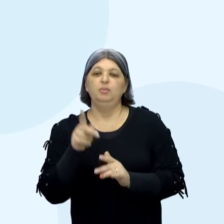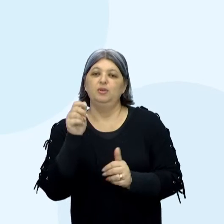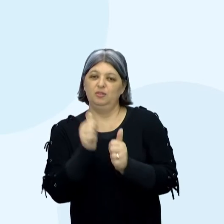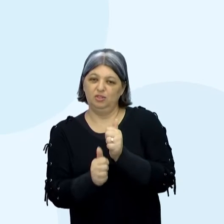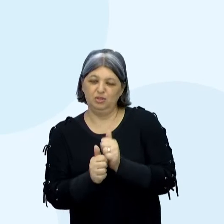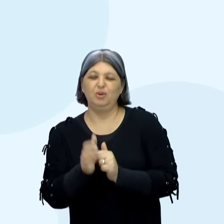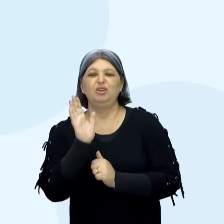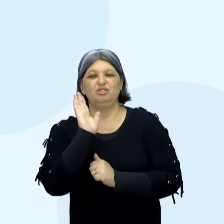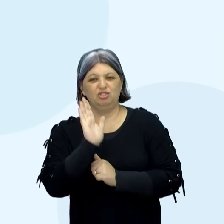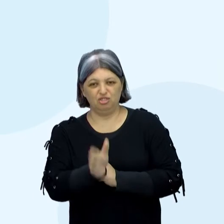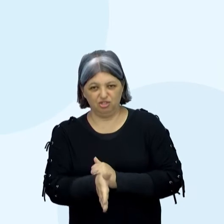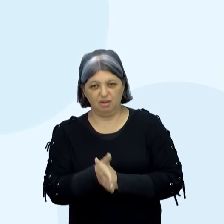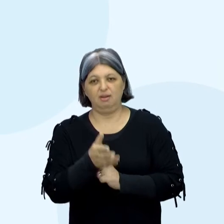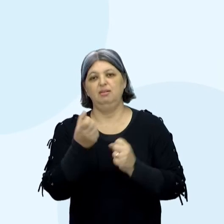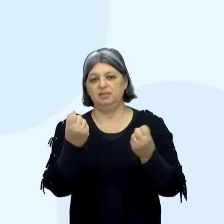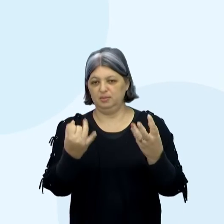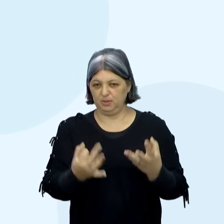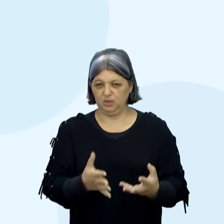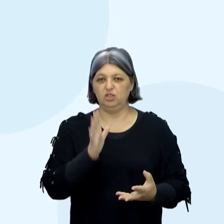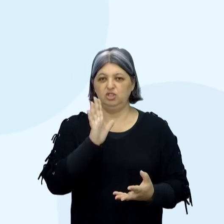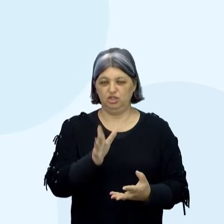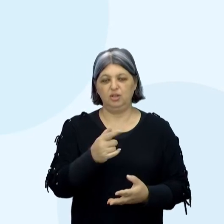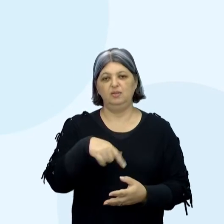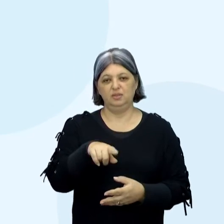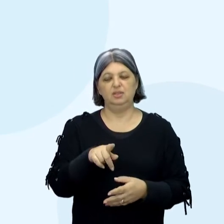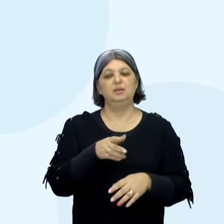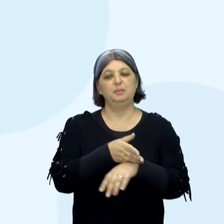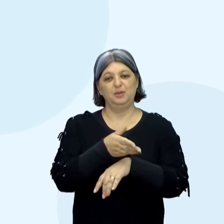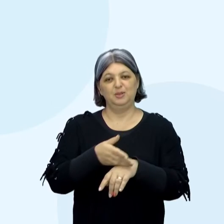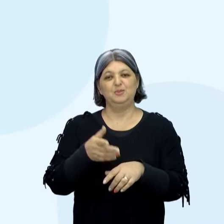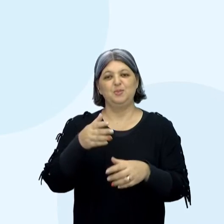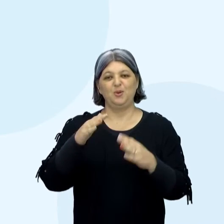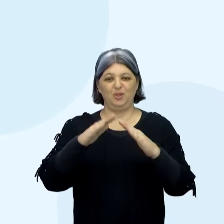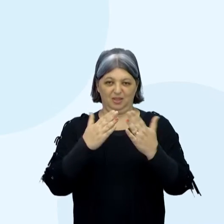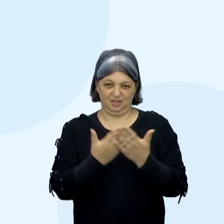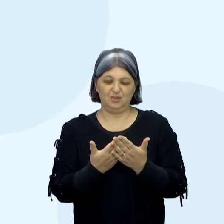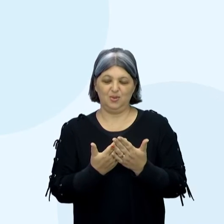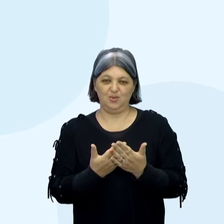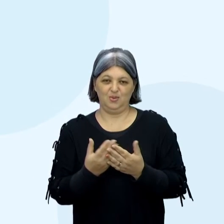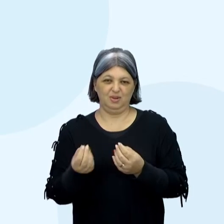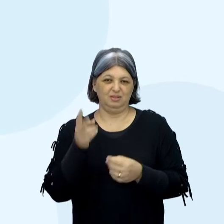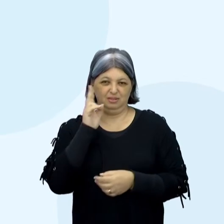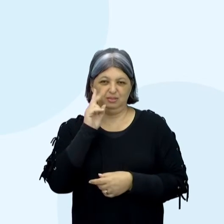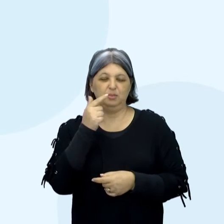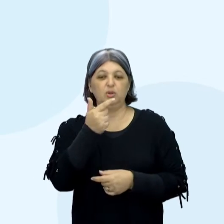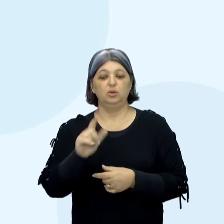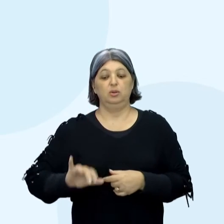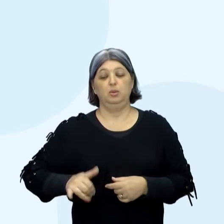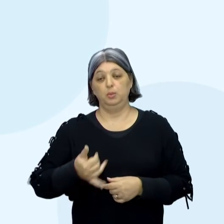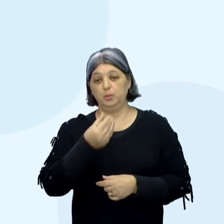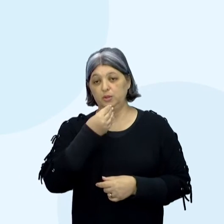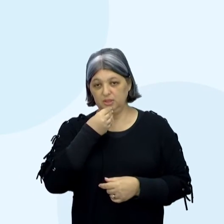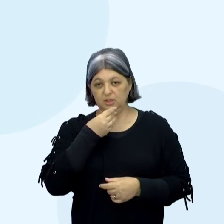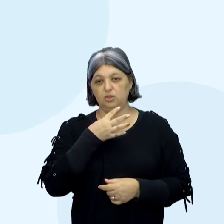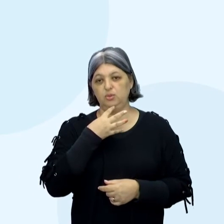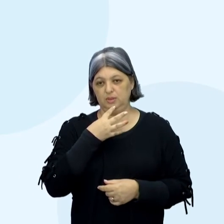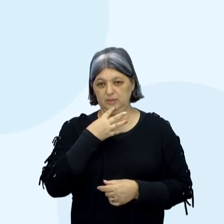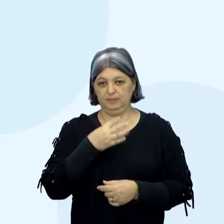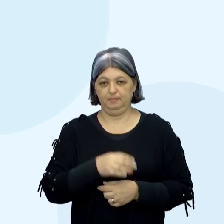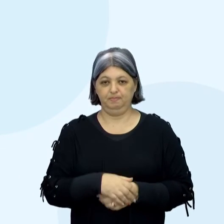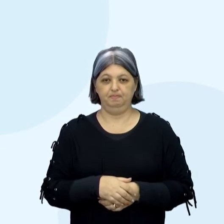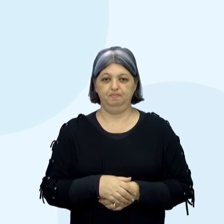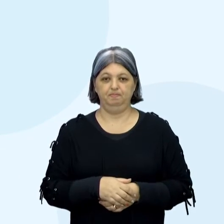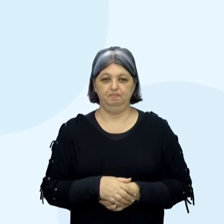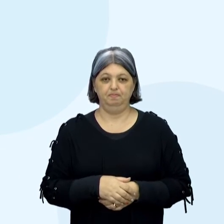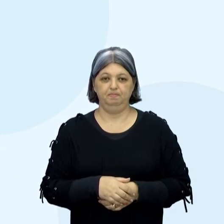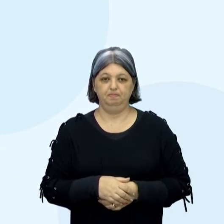já trabalhamos, do qual vocês já jogaram também na escola, do qual nós tivemos a oportunidade de conhecer.